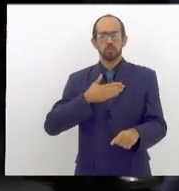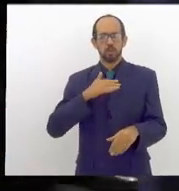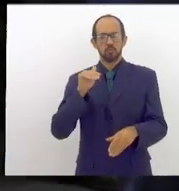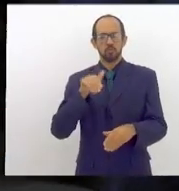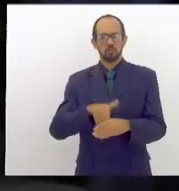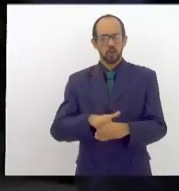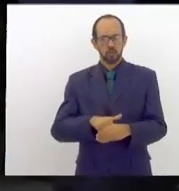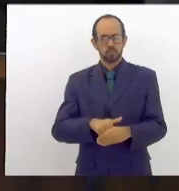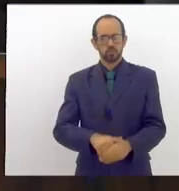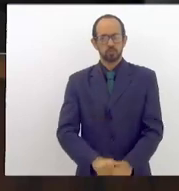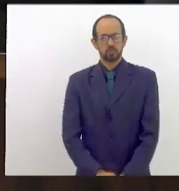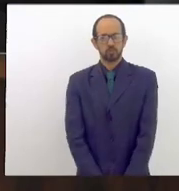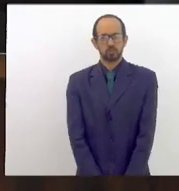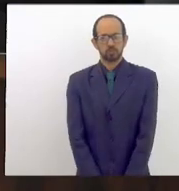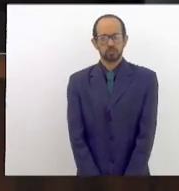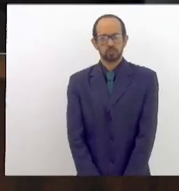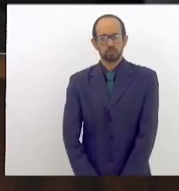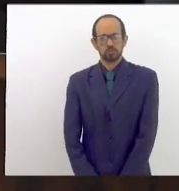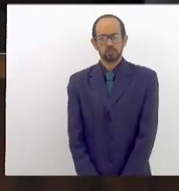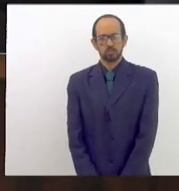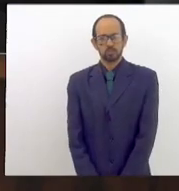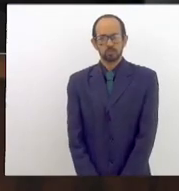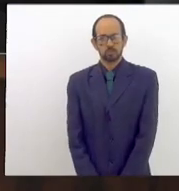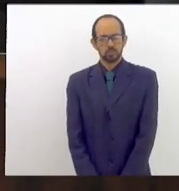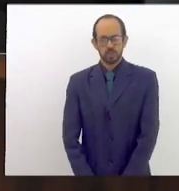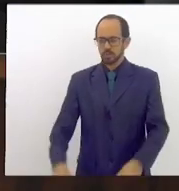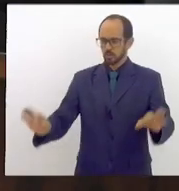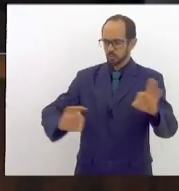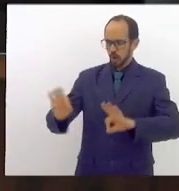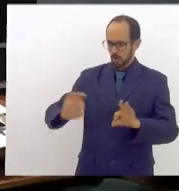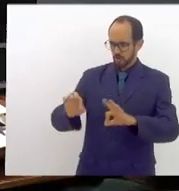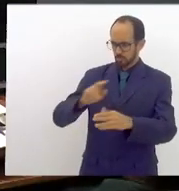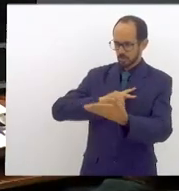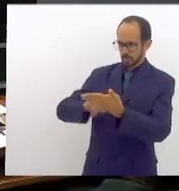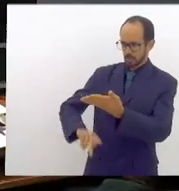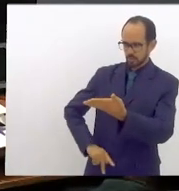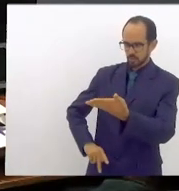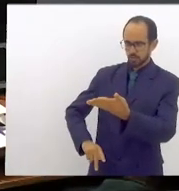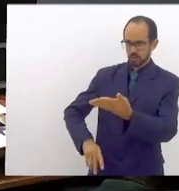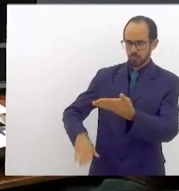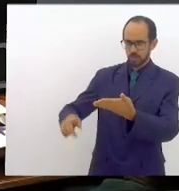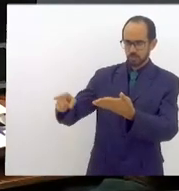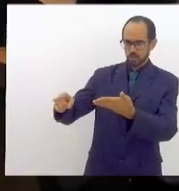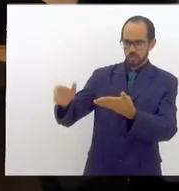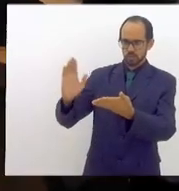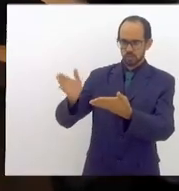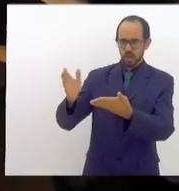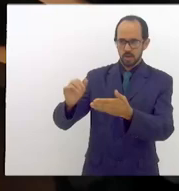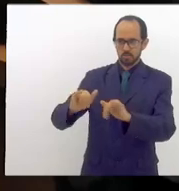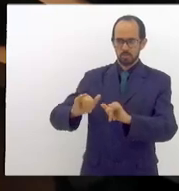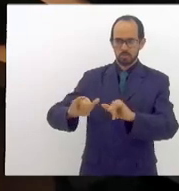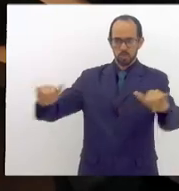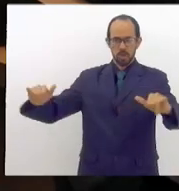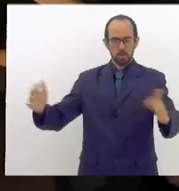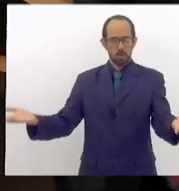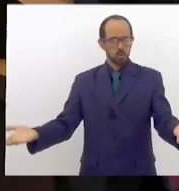voto questão de ordem excelência já tinha proclamado o resultado